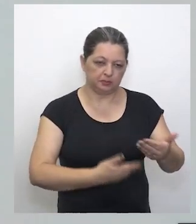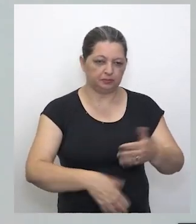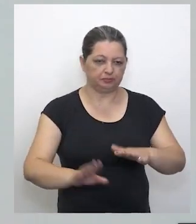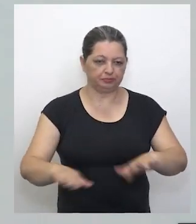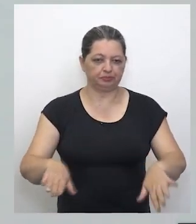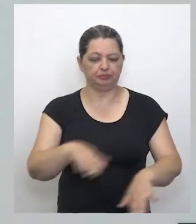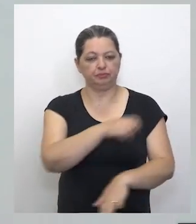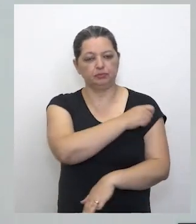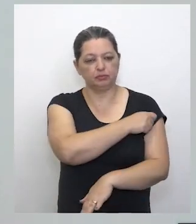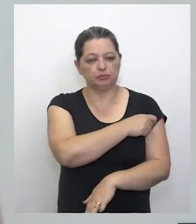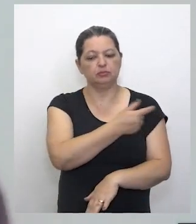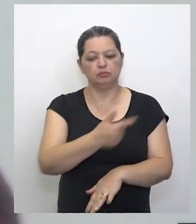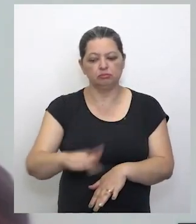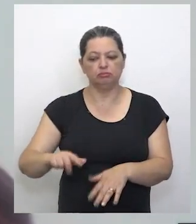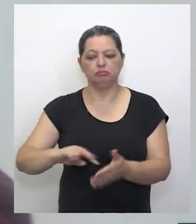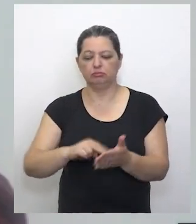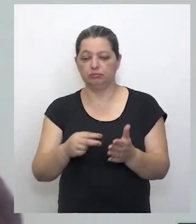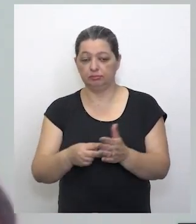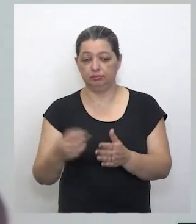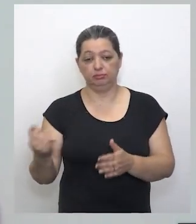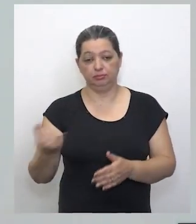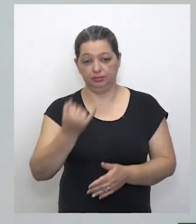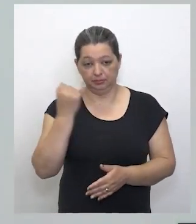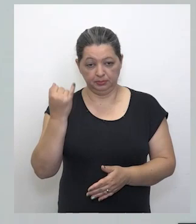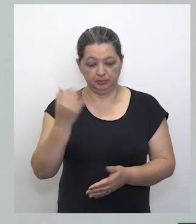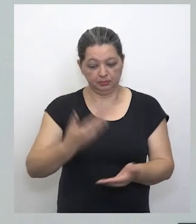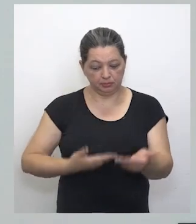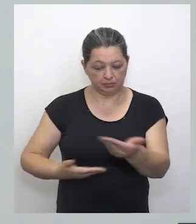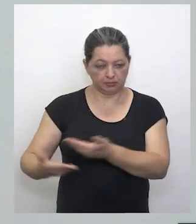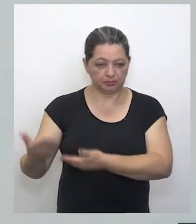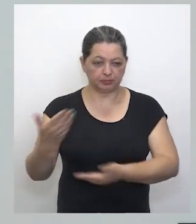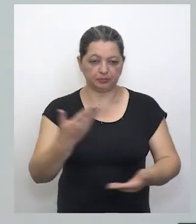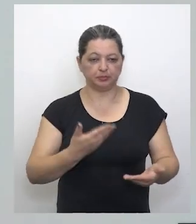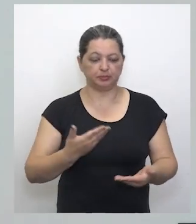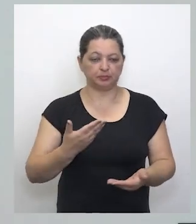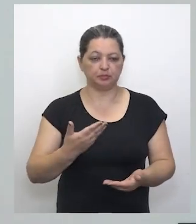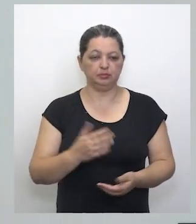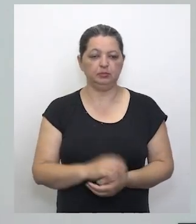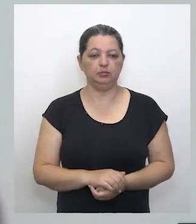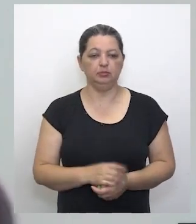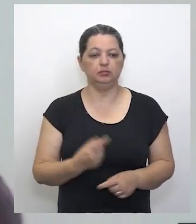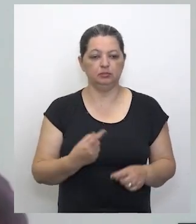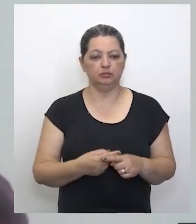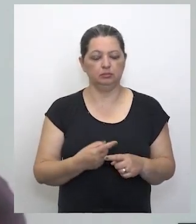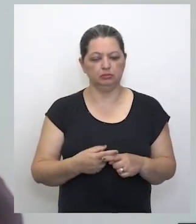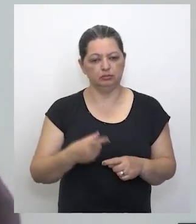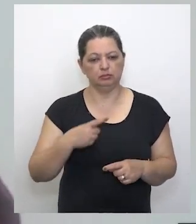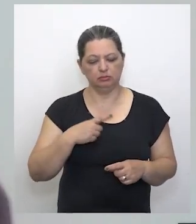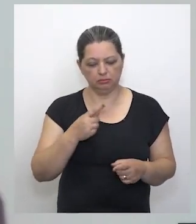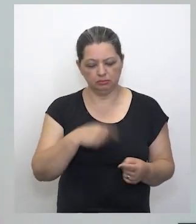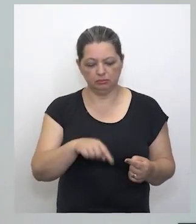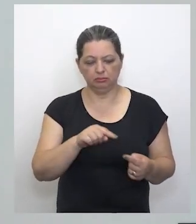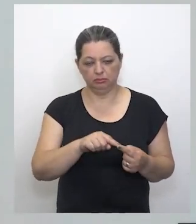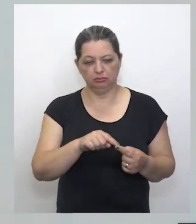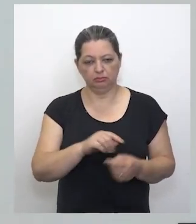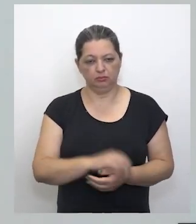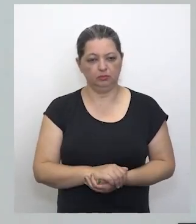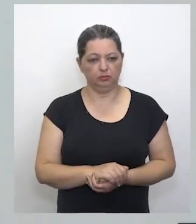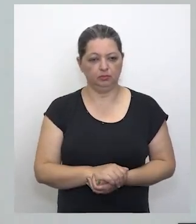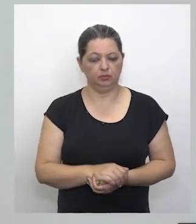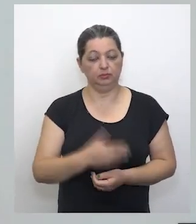criando significado para ela, se torna algo significativo que para ela faz sentido. Então, para um